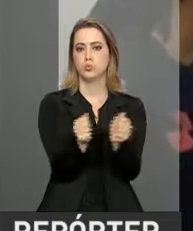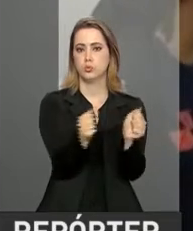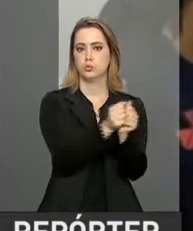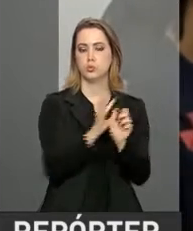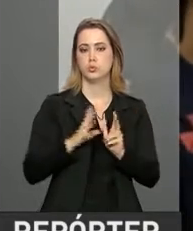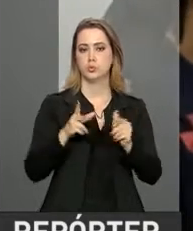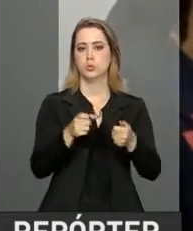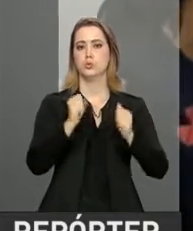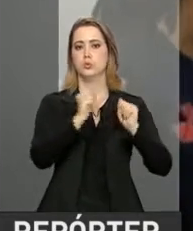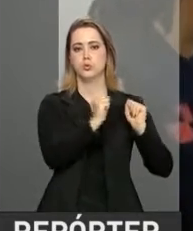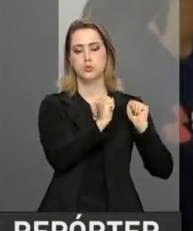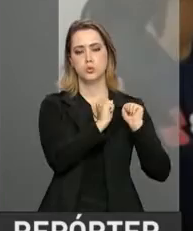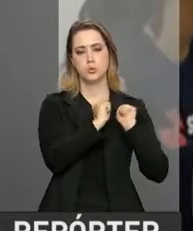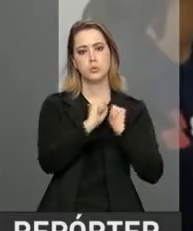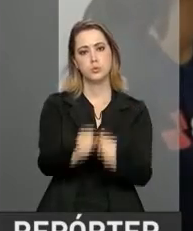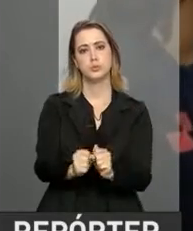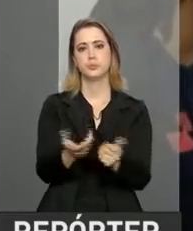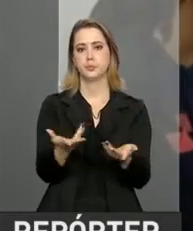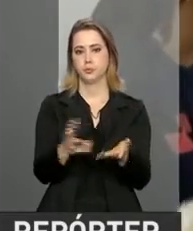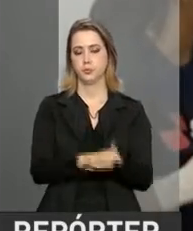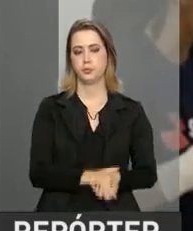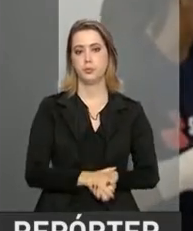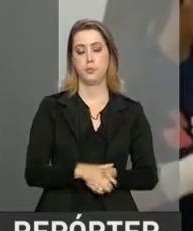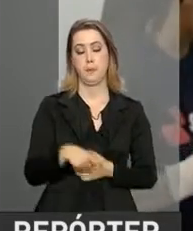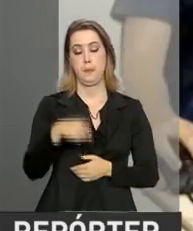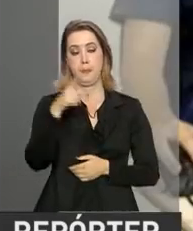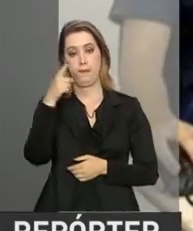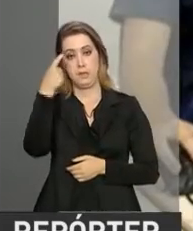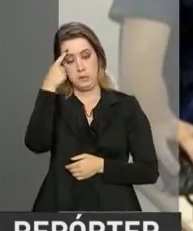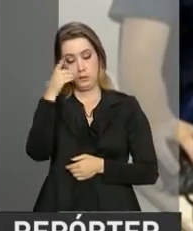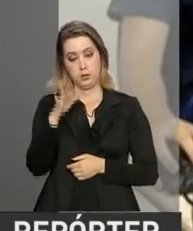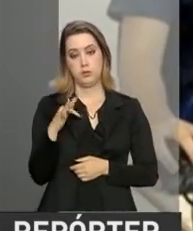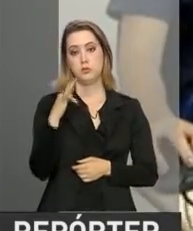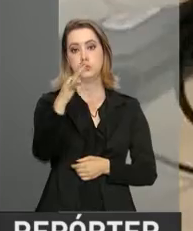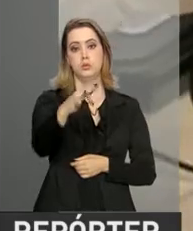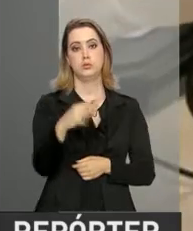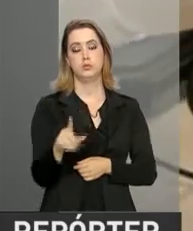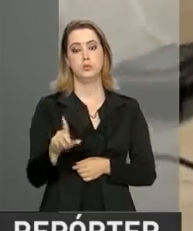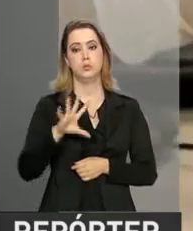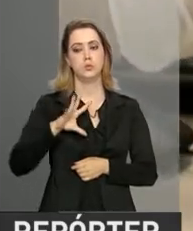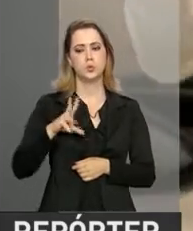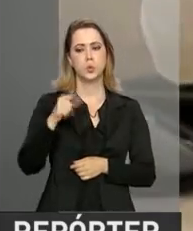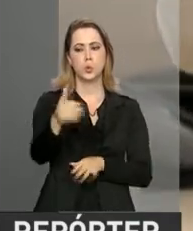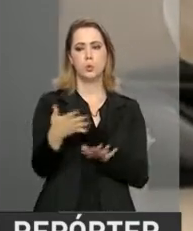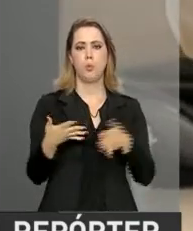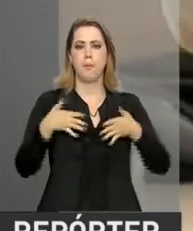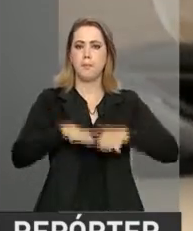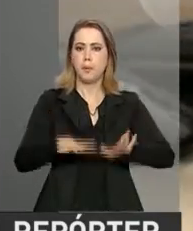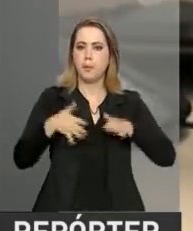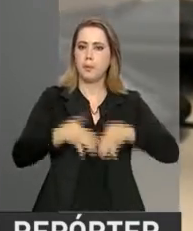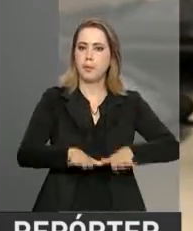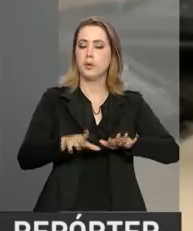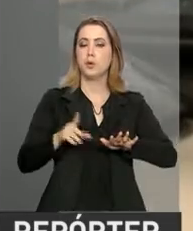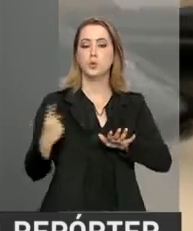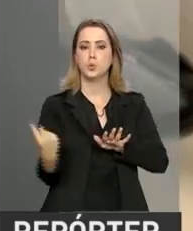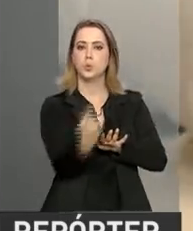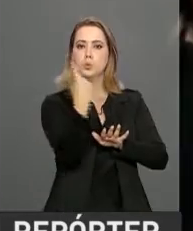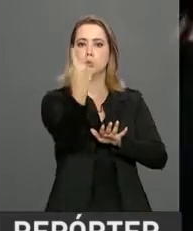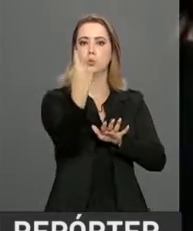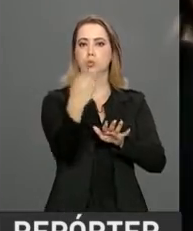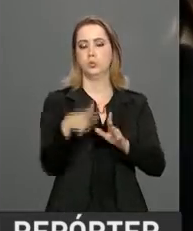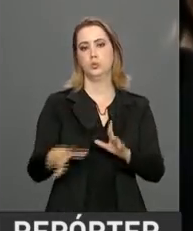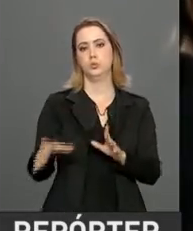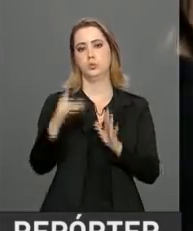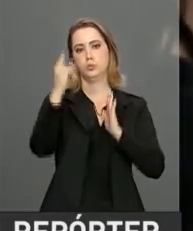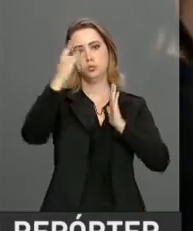poder a idéia é que no futuro os bancos de dados estejam integrados o suficiente para possibilitar um documento único de identificação